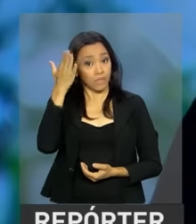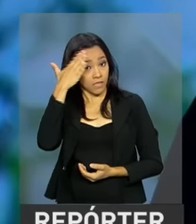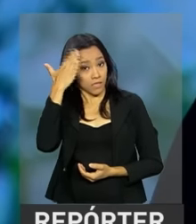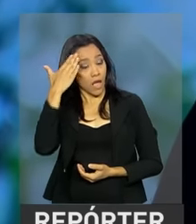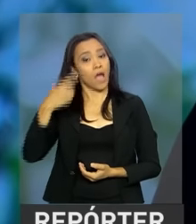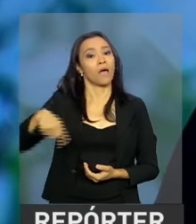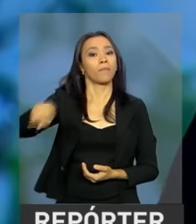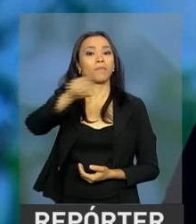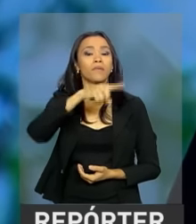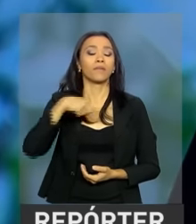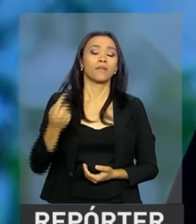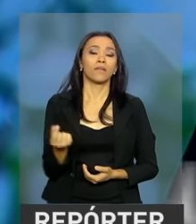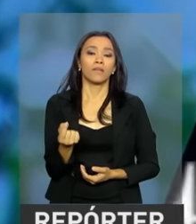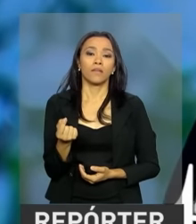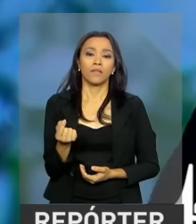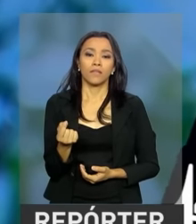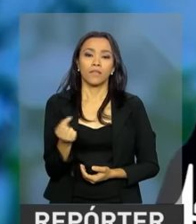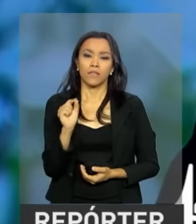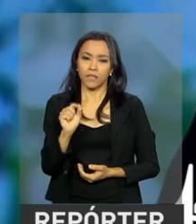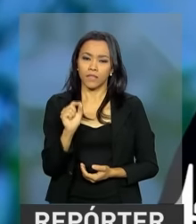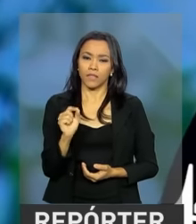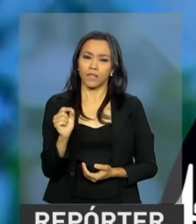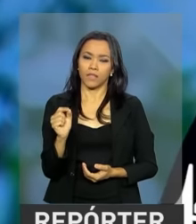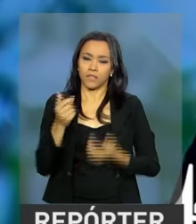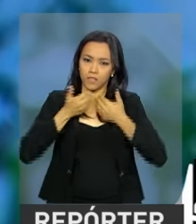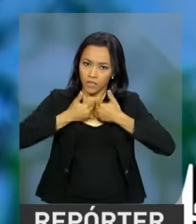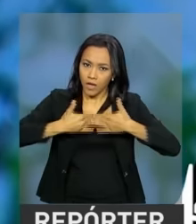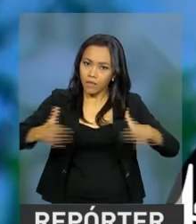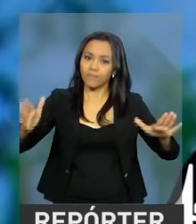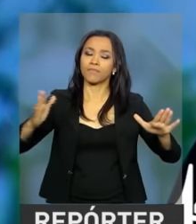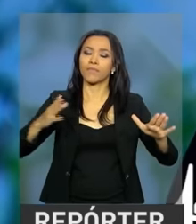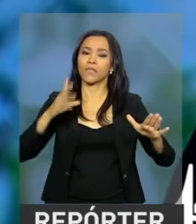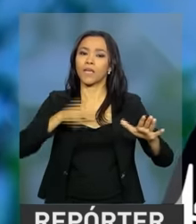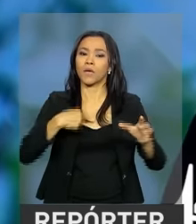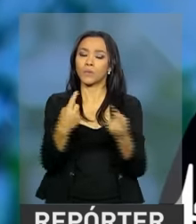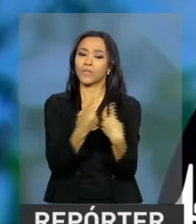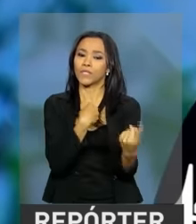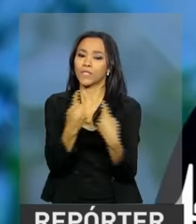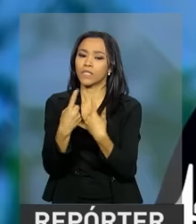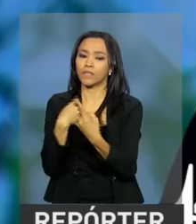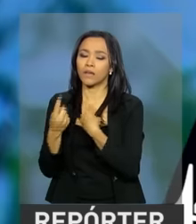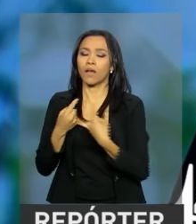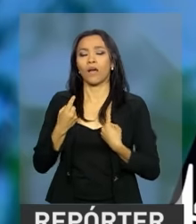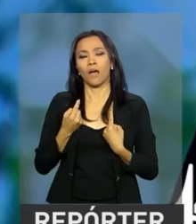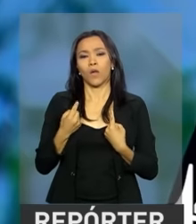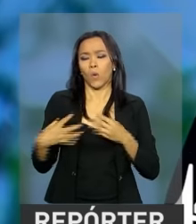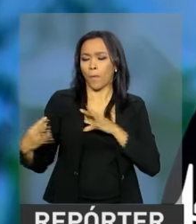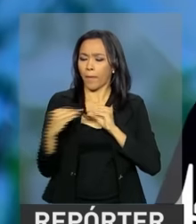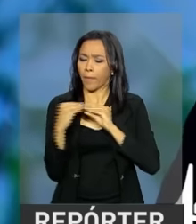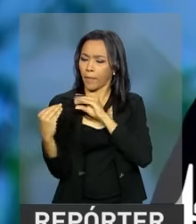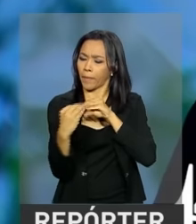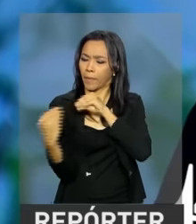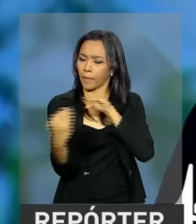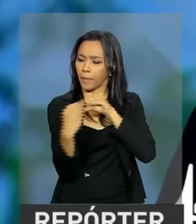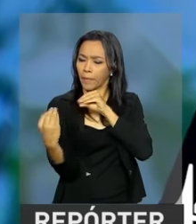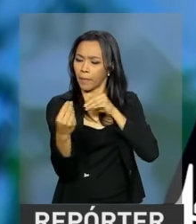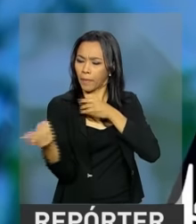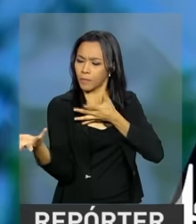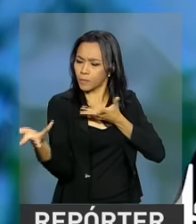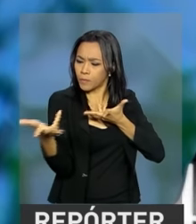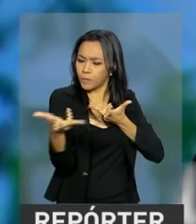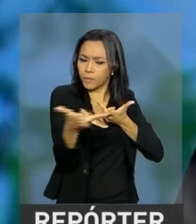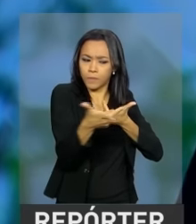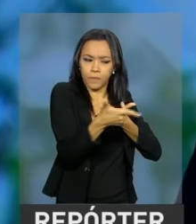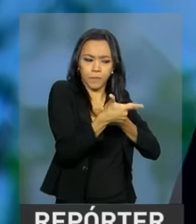ao lado daquilo que nós temos eh inaugurado no governo que é um diálogo muito produtivo muito eficiente com o